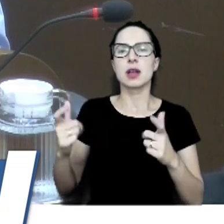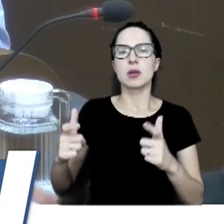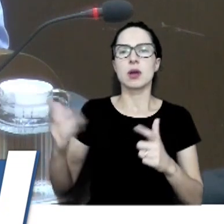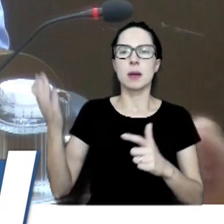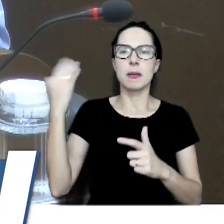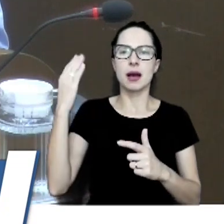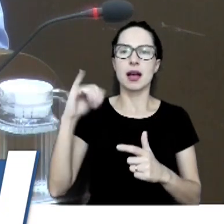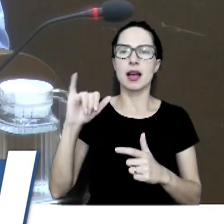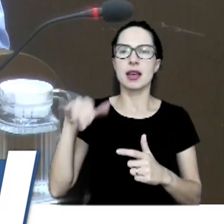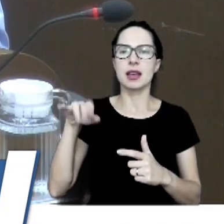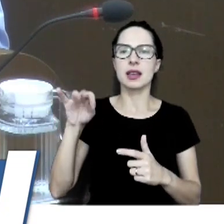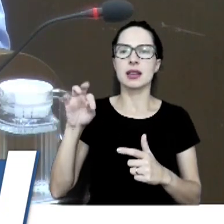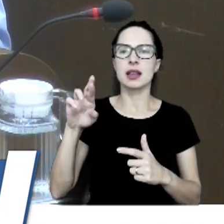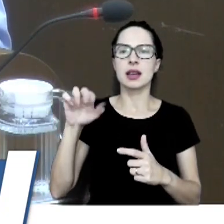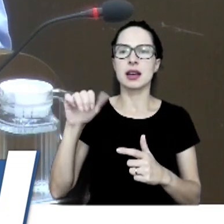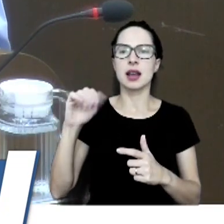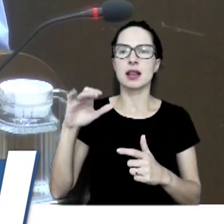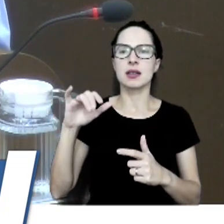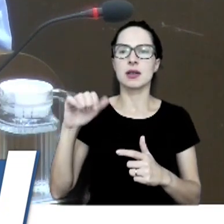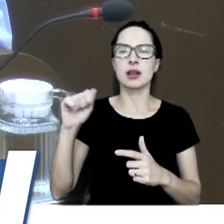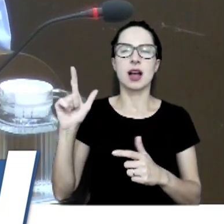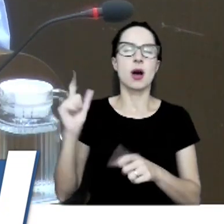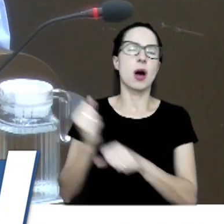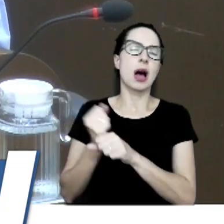senhor. Com a palavra, vereador Marcelo Tite.